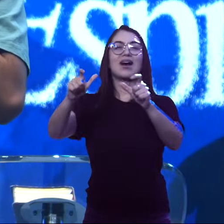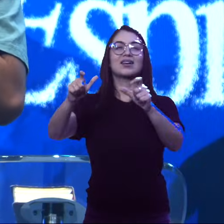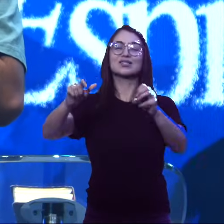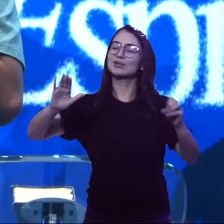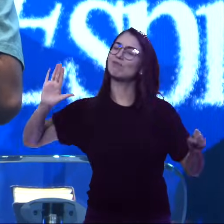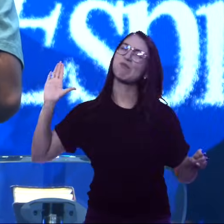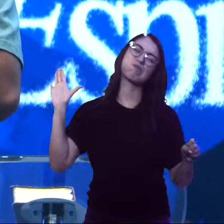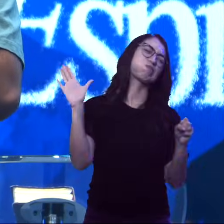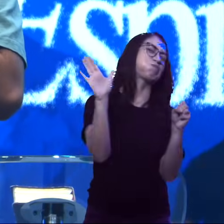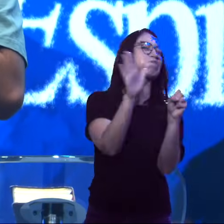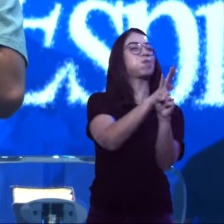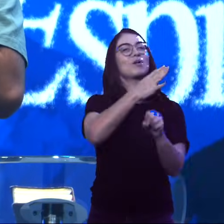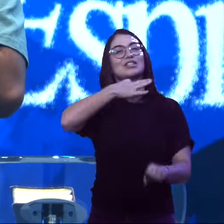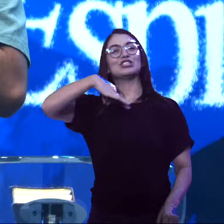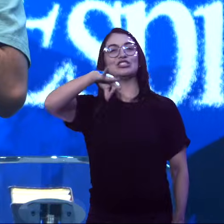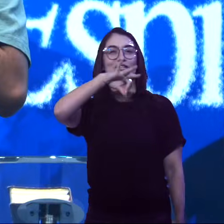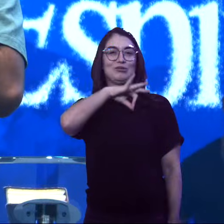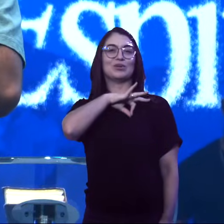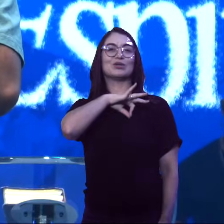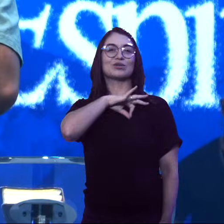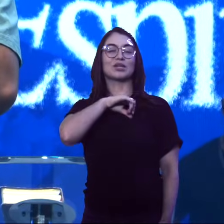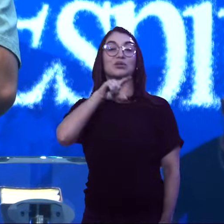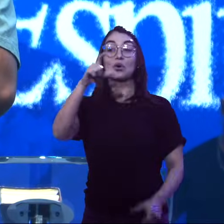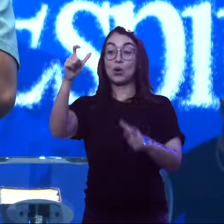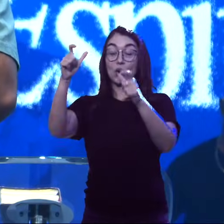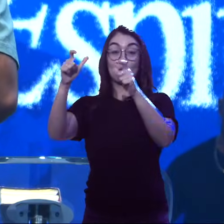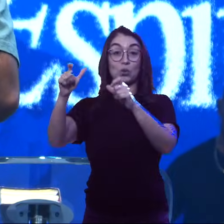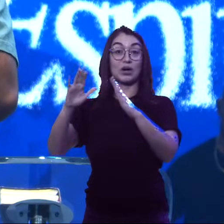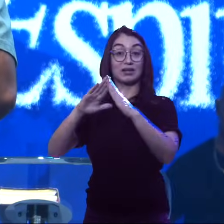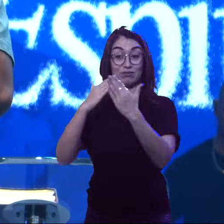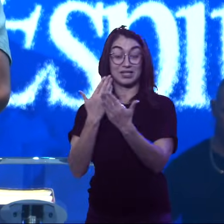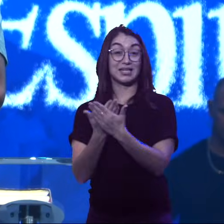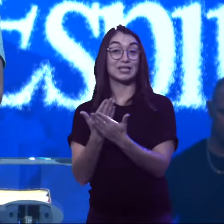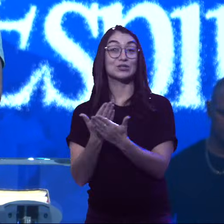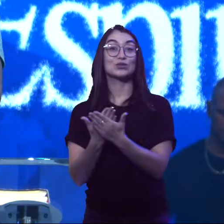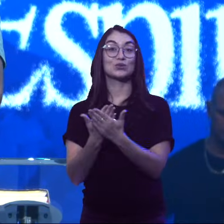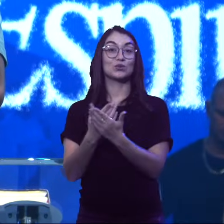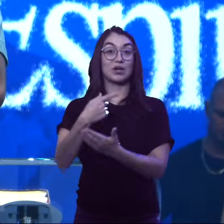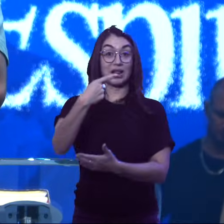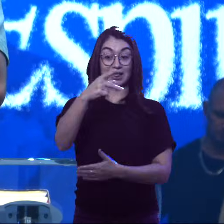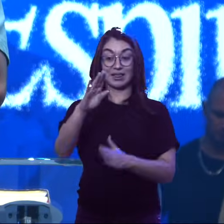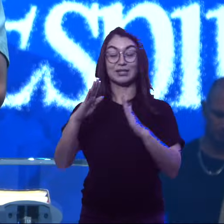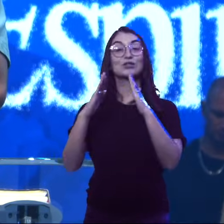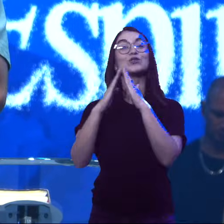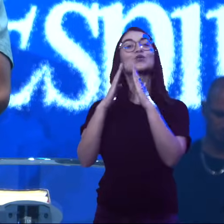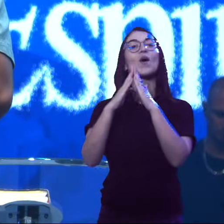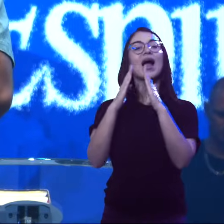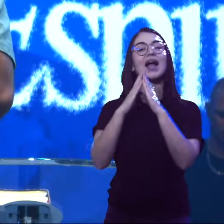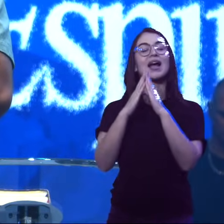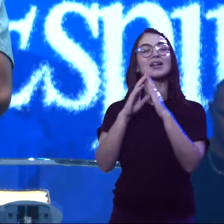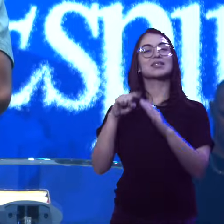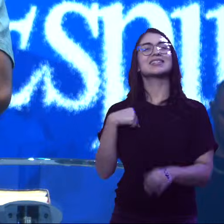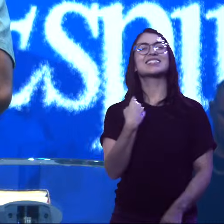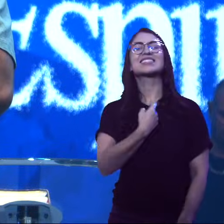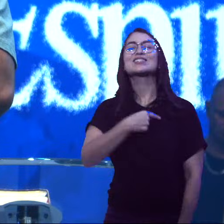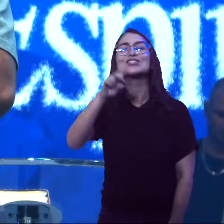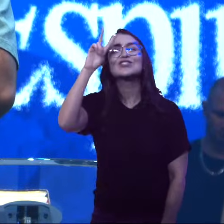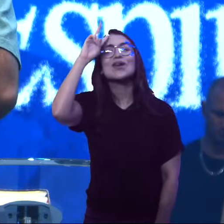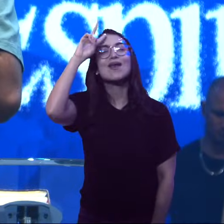No lugar onde você estuda. Na casa onde você mora. Se nós